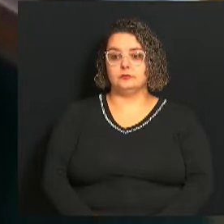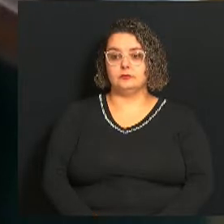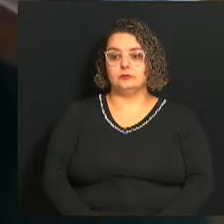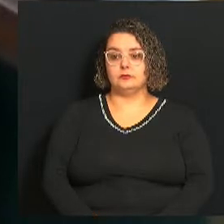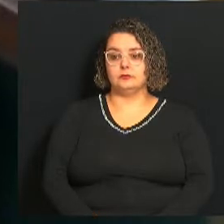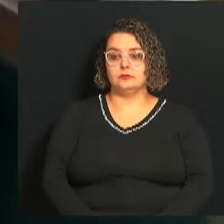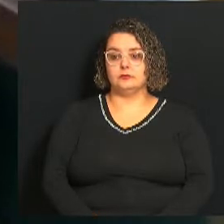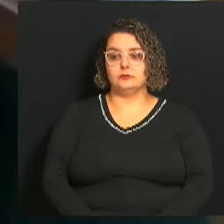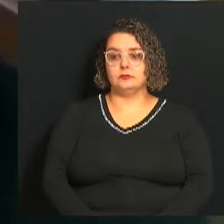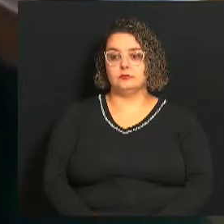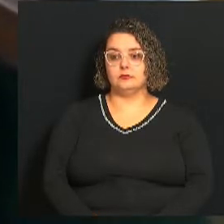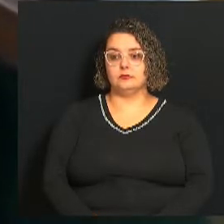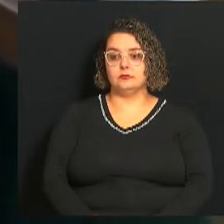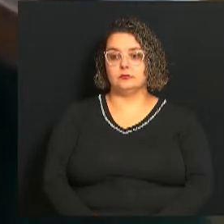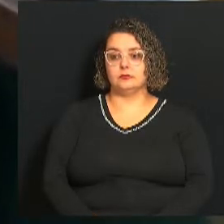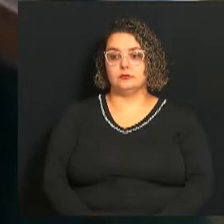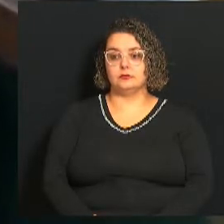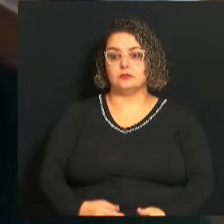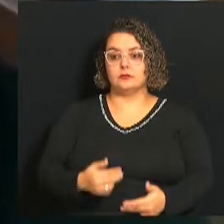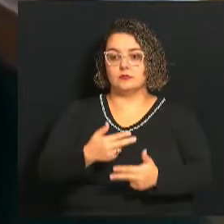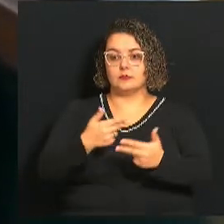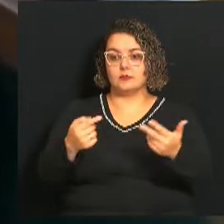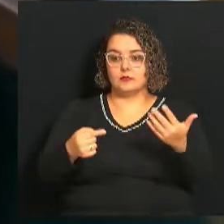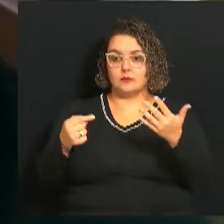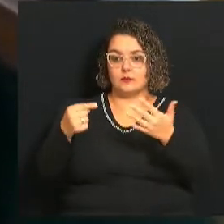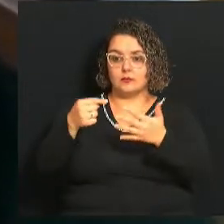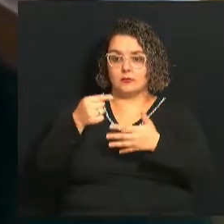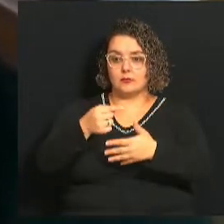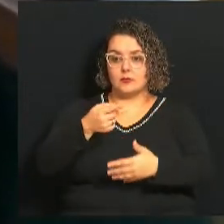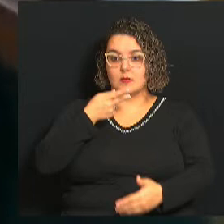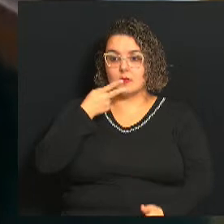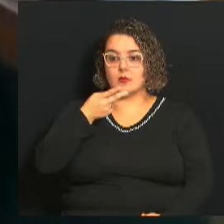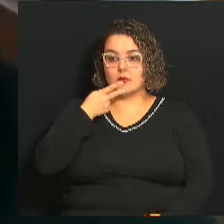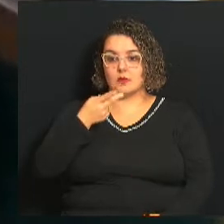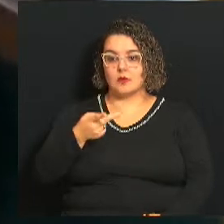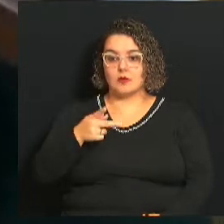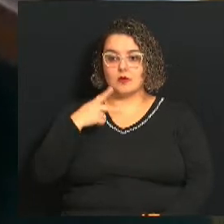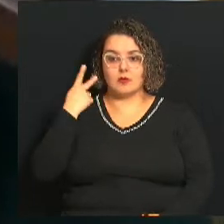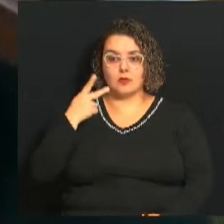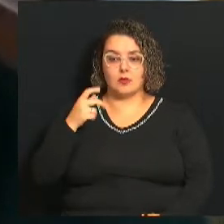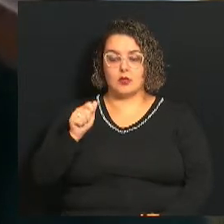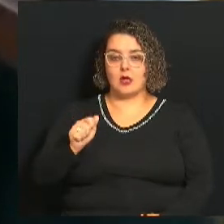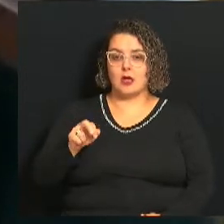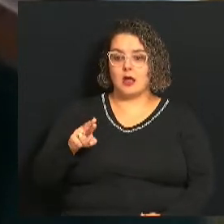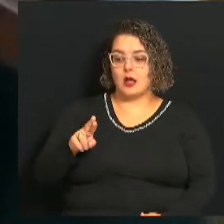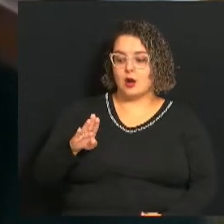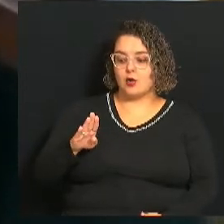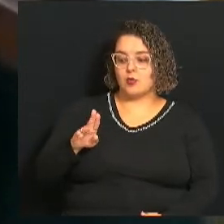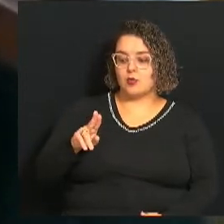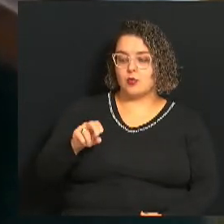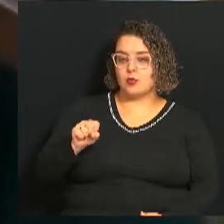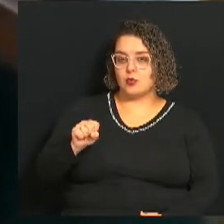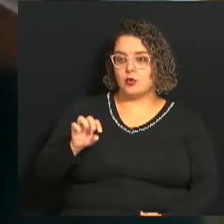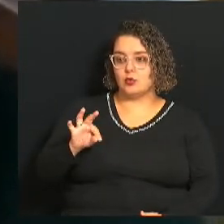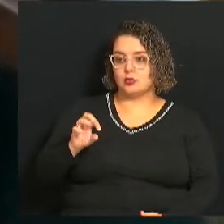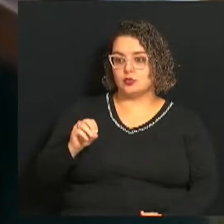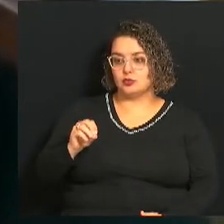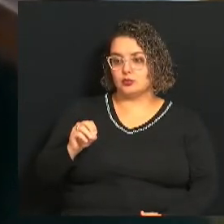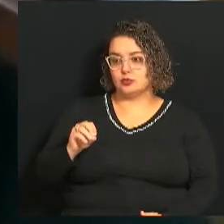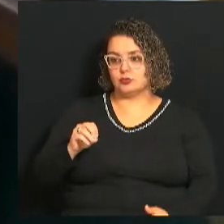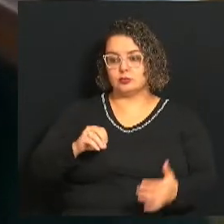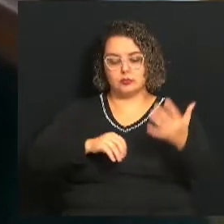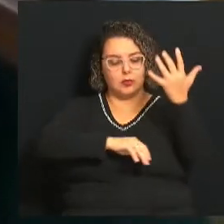Questões que foram levantadas pelo vereador, como o arbusto que cresce mais na base,